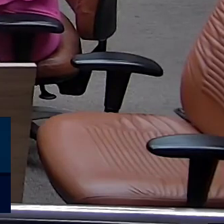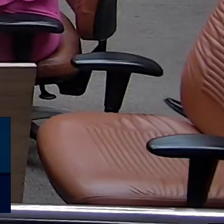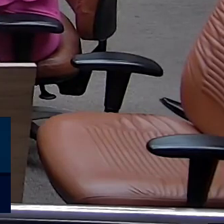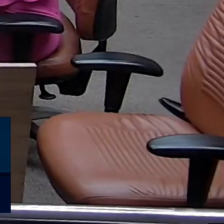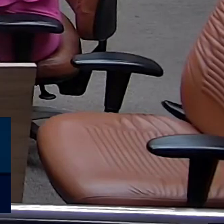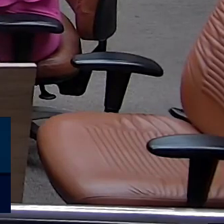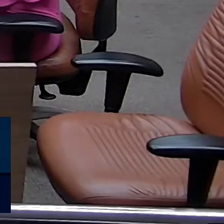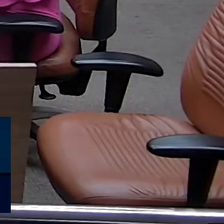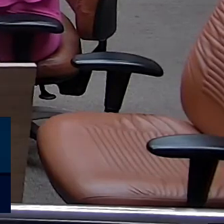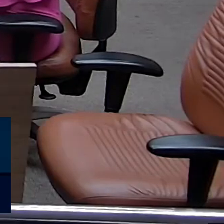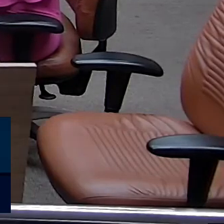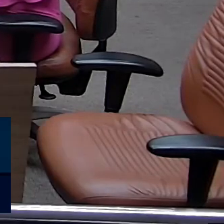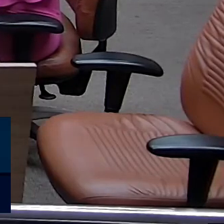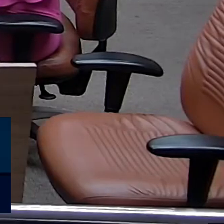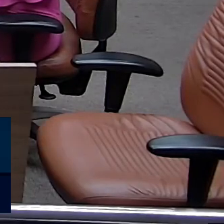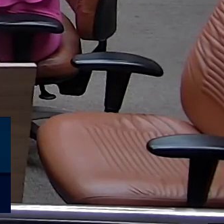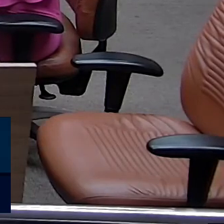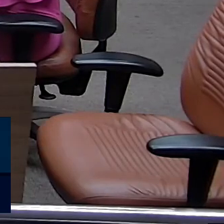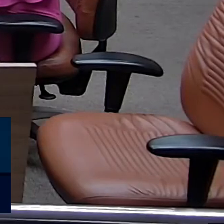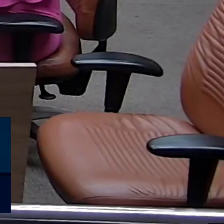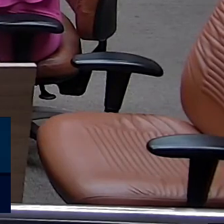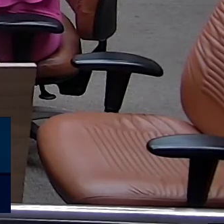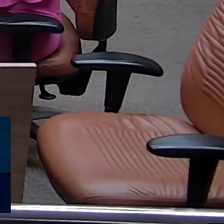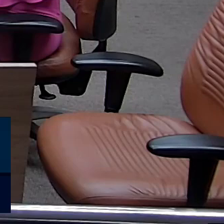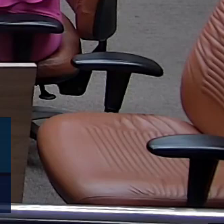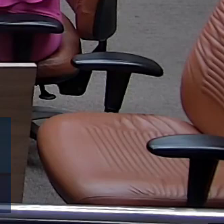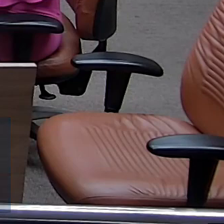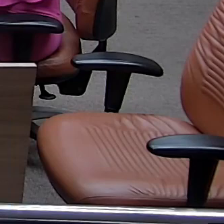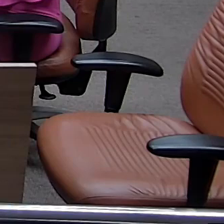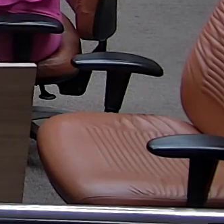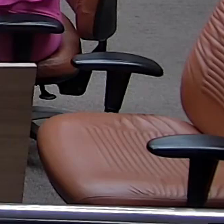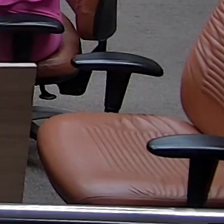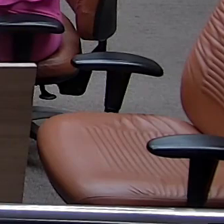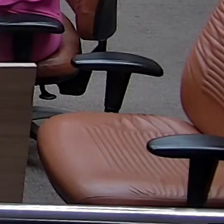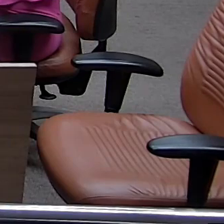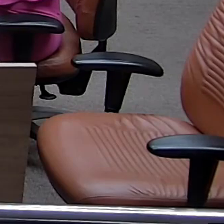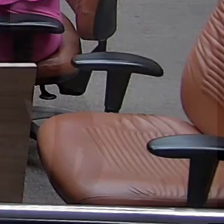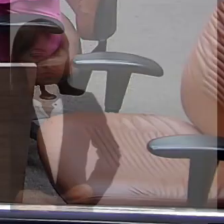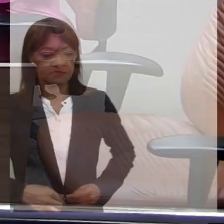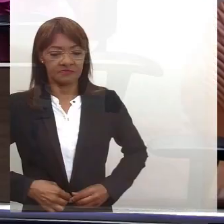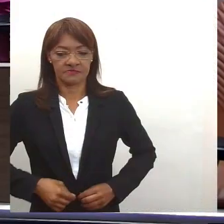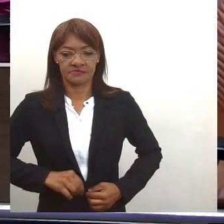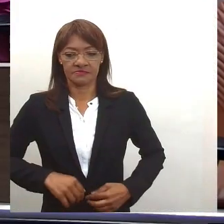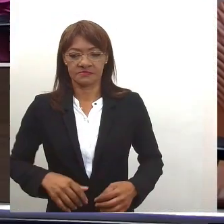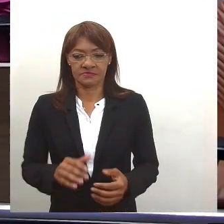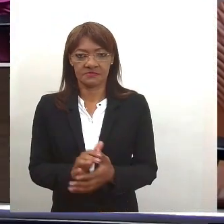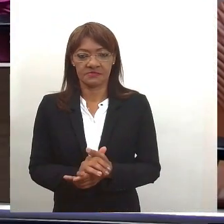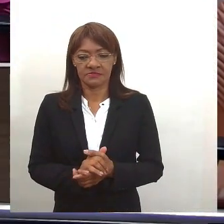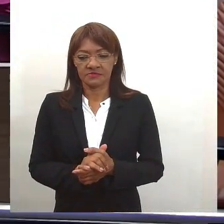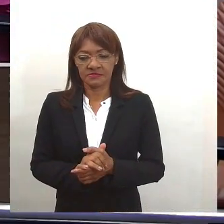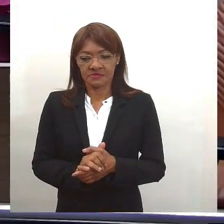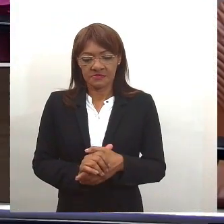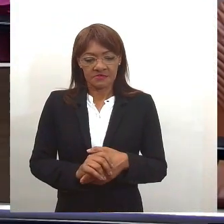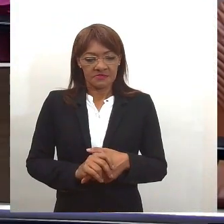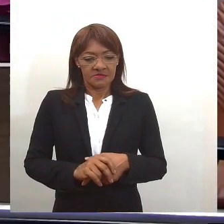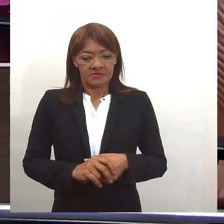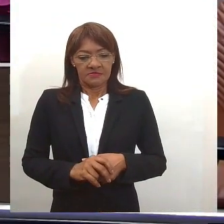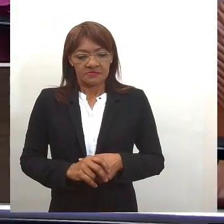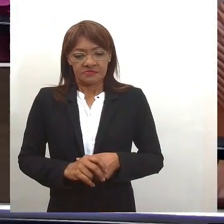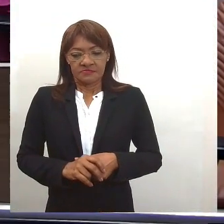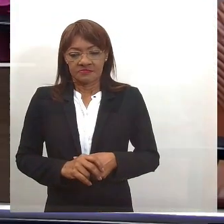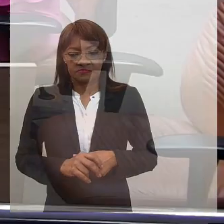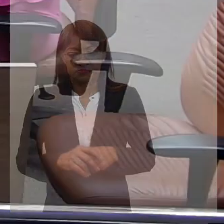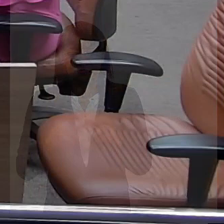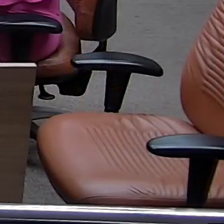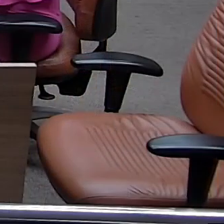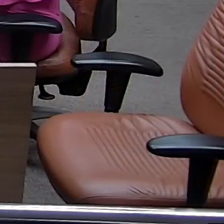Bom dia a todos. Havendo número regimental, declaro aberta a reunião da Comissão de Economia,